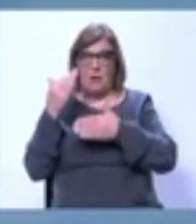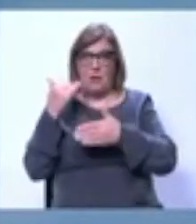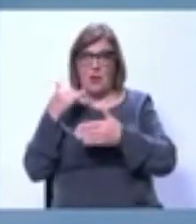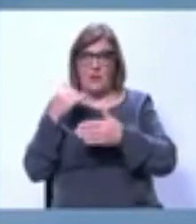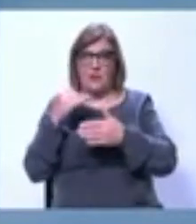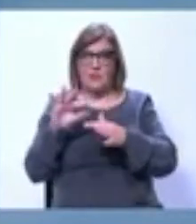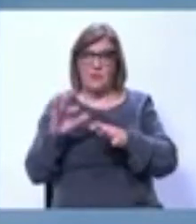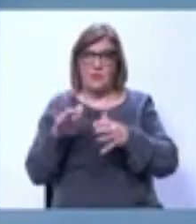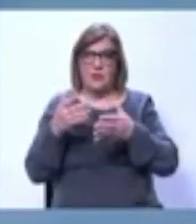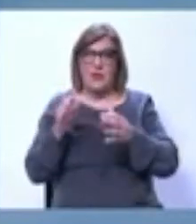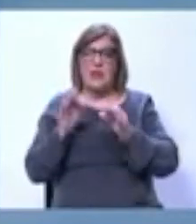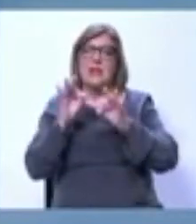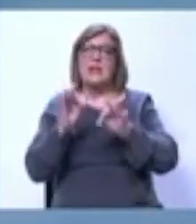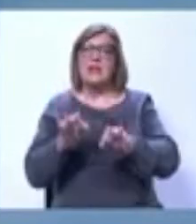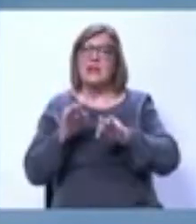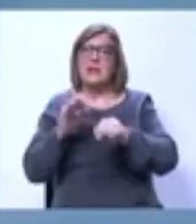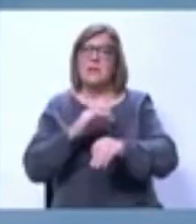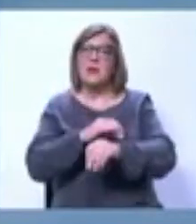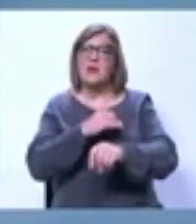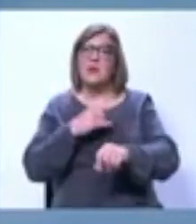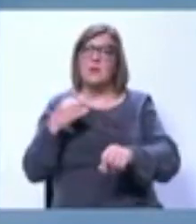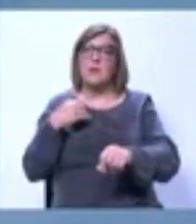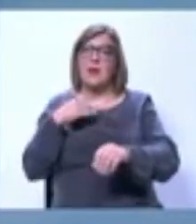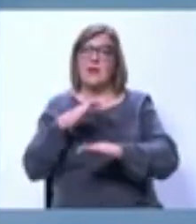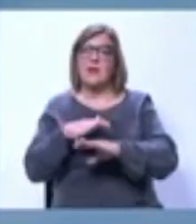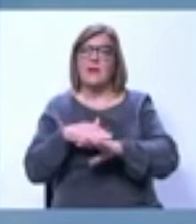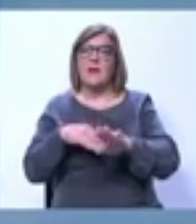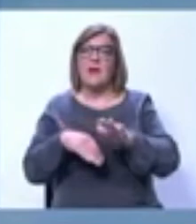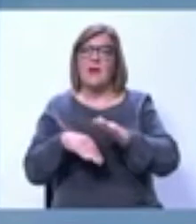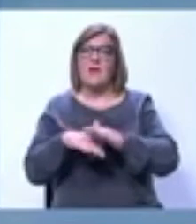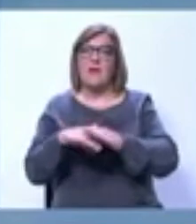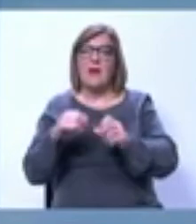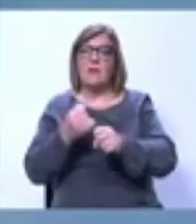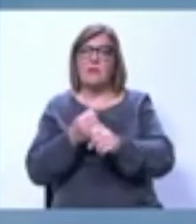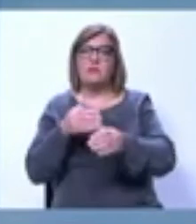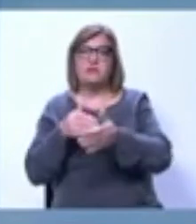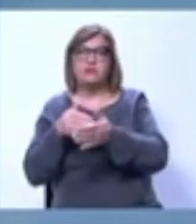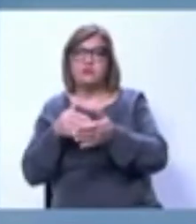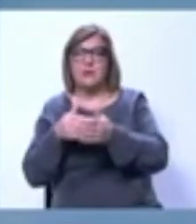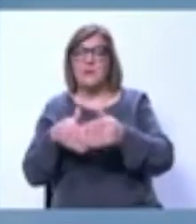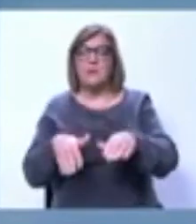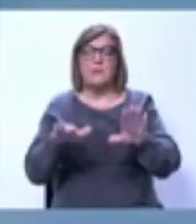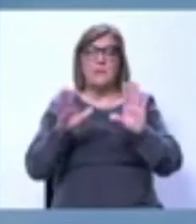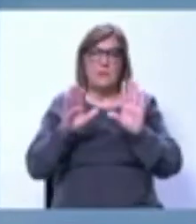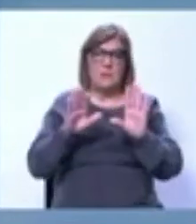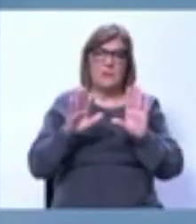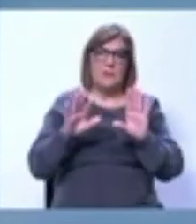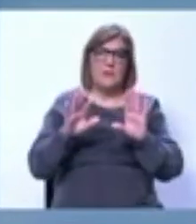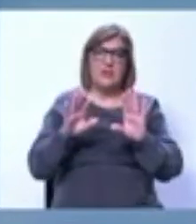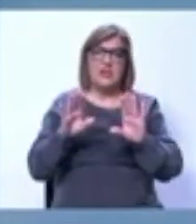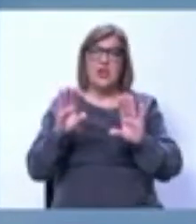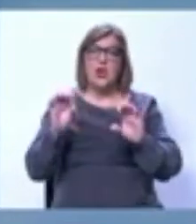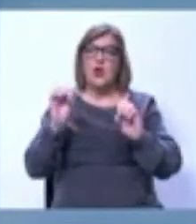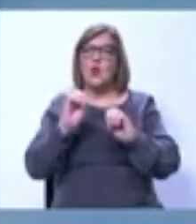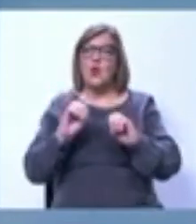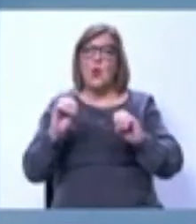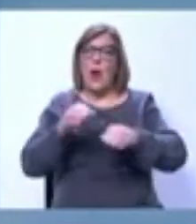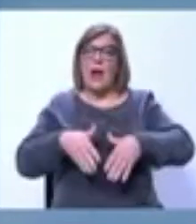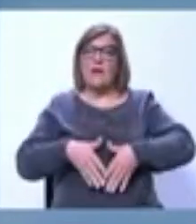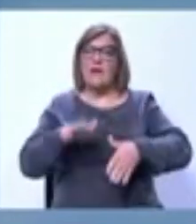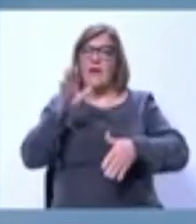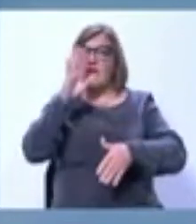pouco e potente o tratamento médico fases essa função da bloquear mas não a ovulação não a